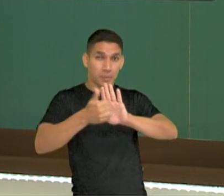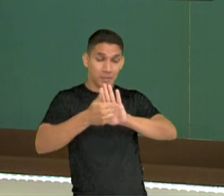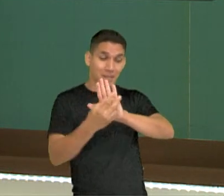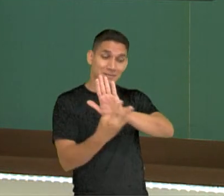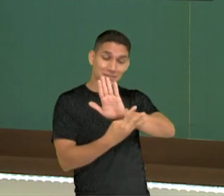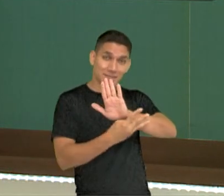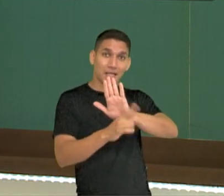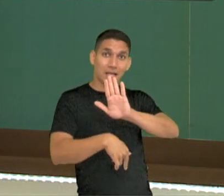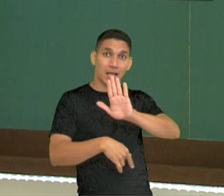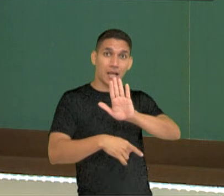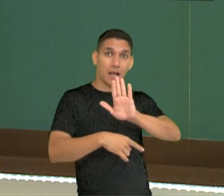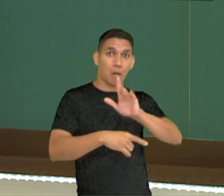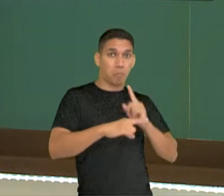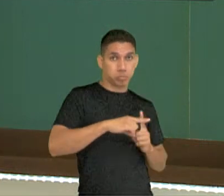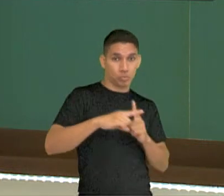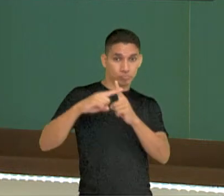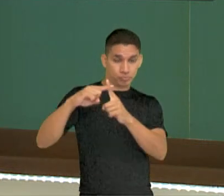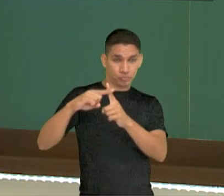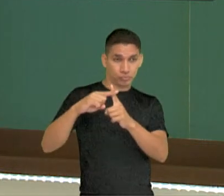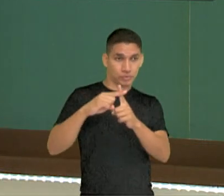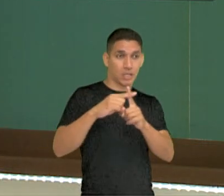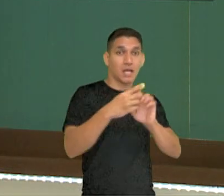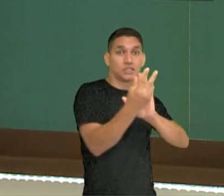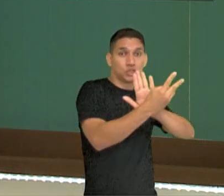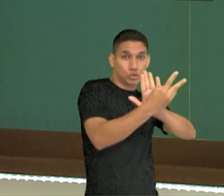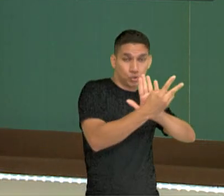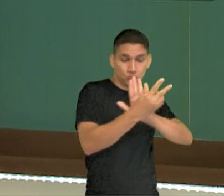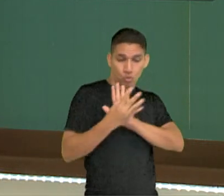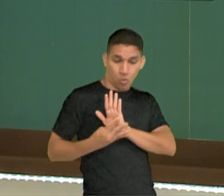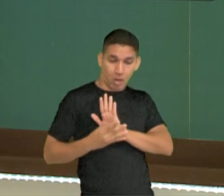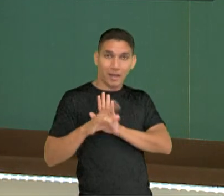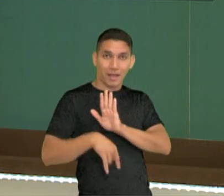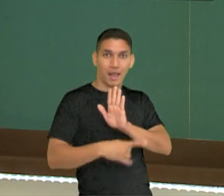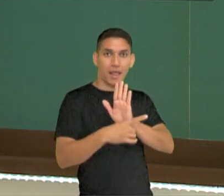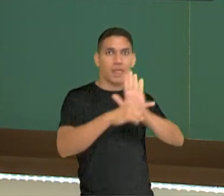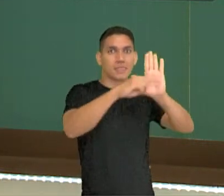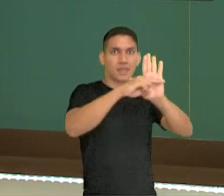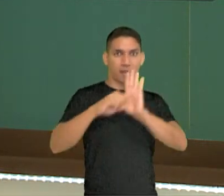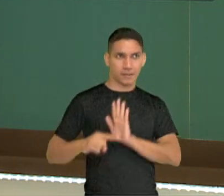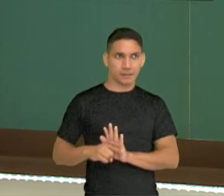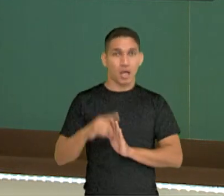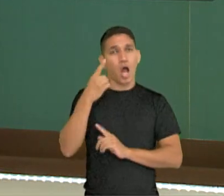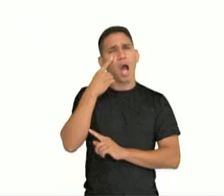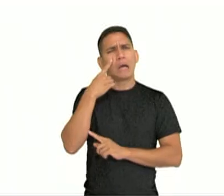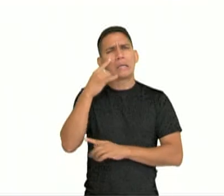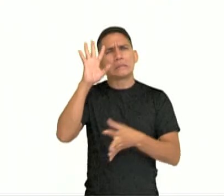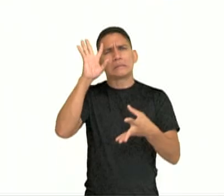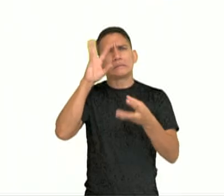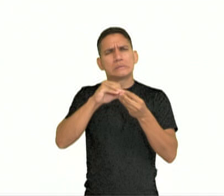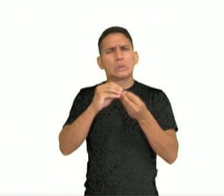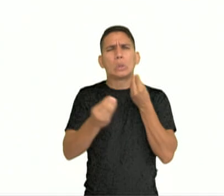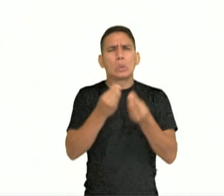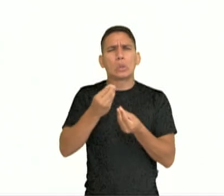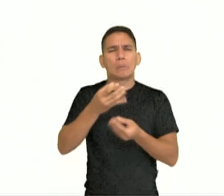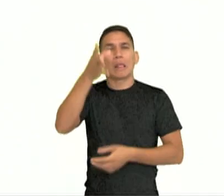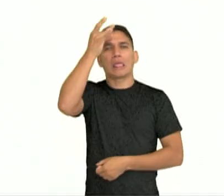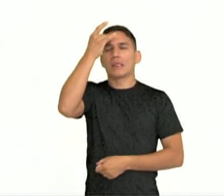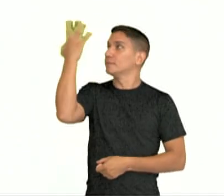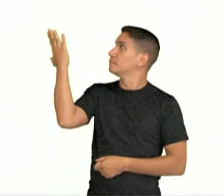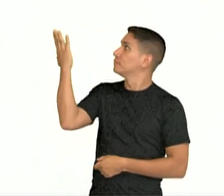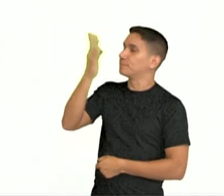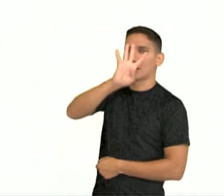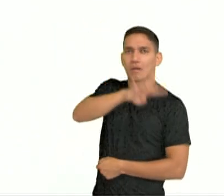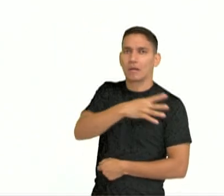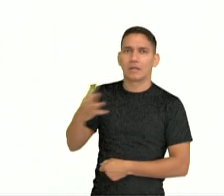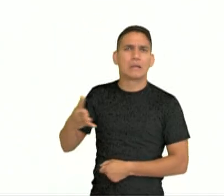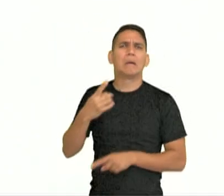de tangente negativa. Para ajudar vocês aqui no estudo, eu deixei a tabelinha com tudo isso que eu acabei de falar, para